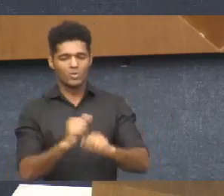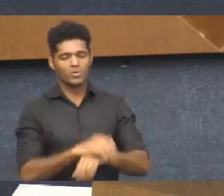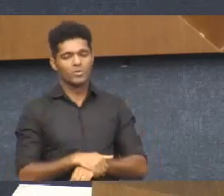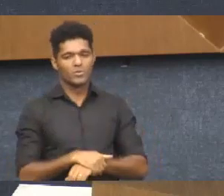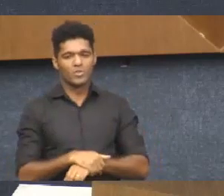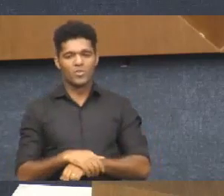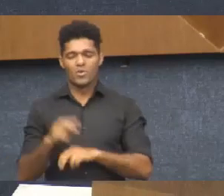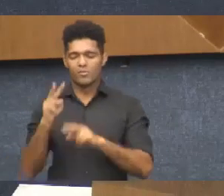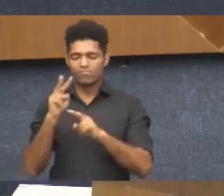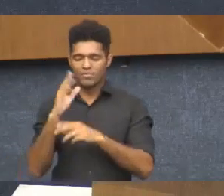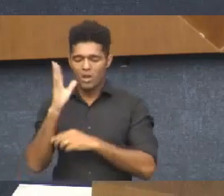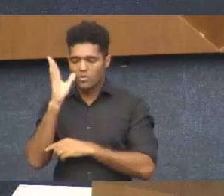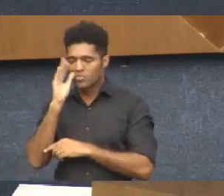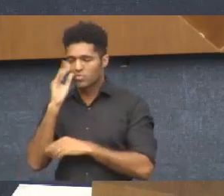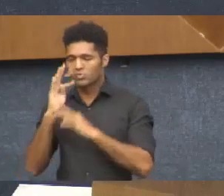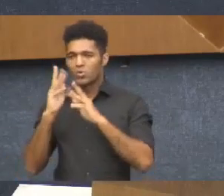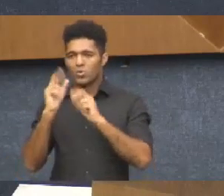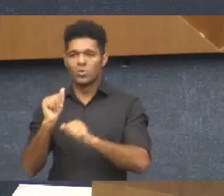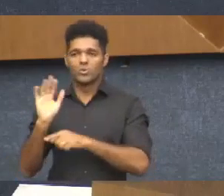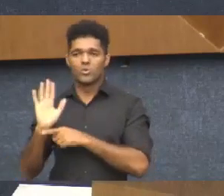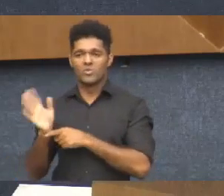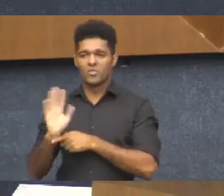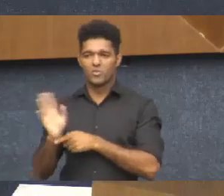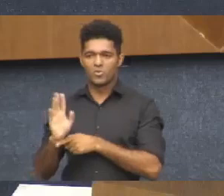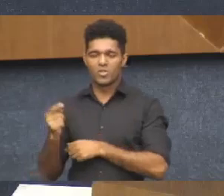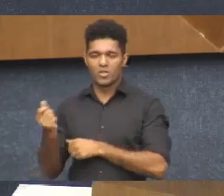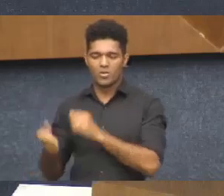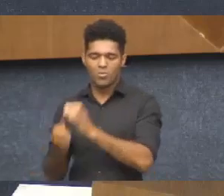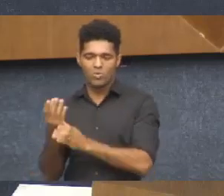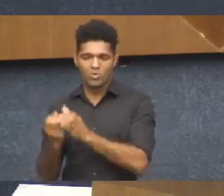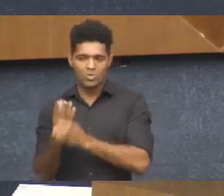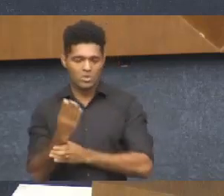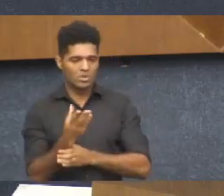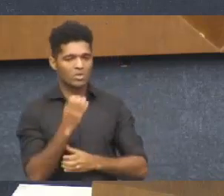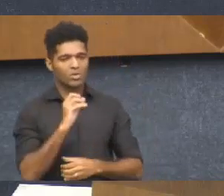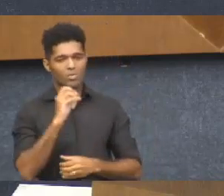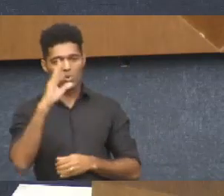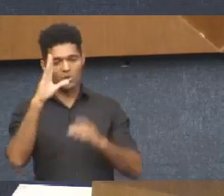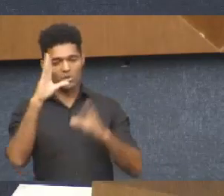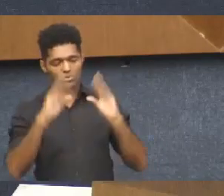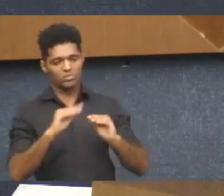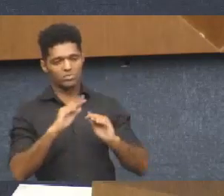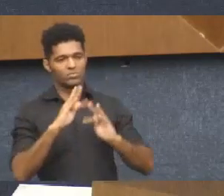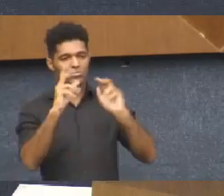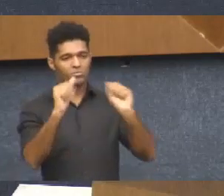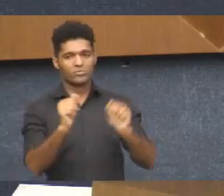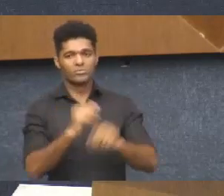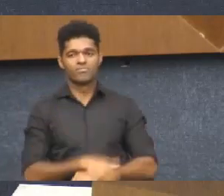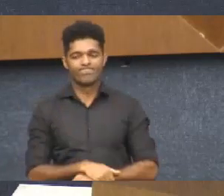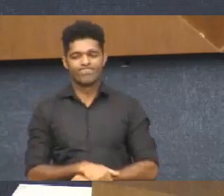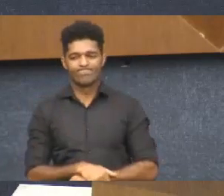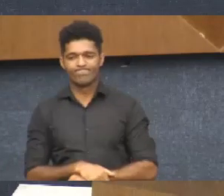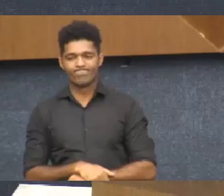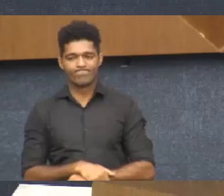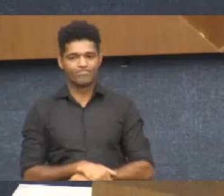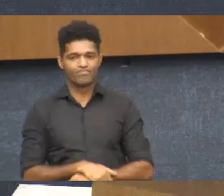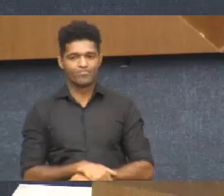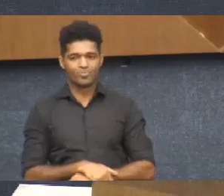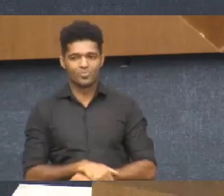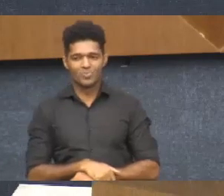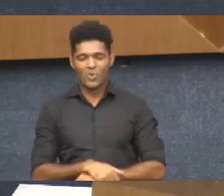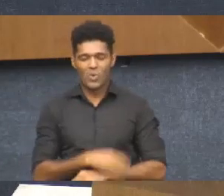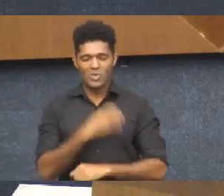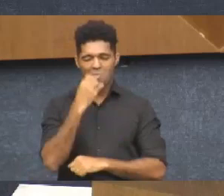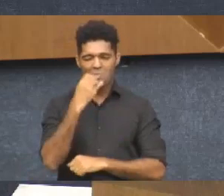faz. Obrigado pelo que você faz, Paulo. Boa noite a todos. Senhoras e senhores, o